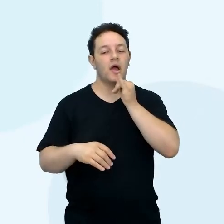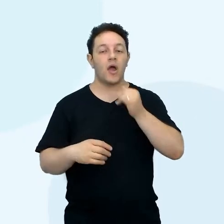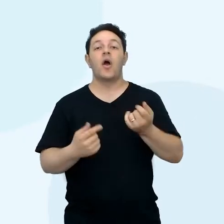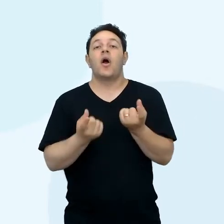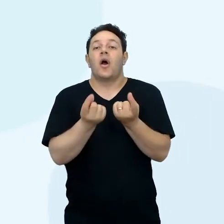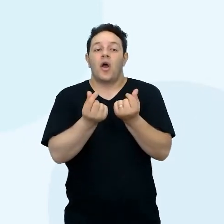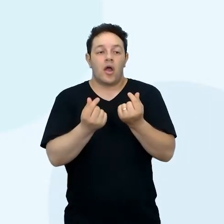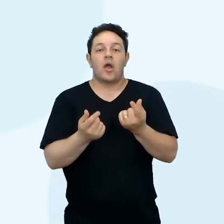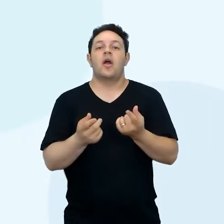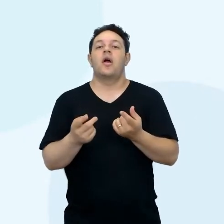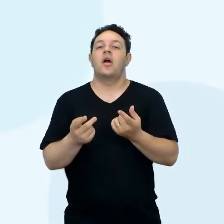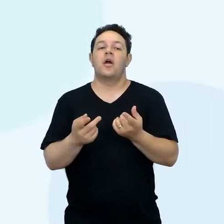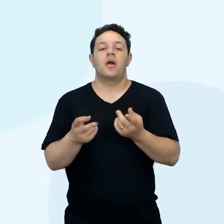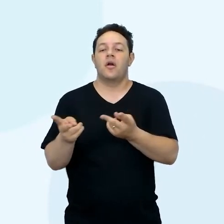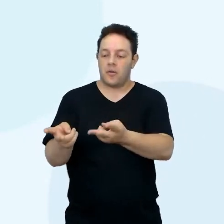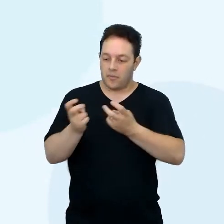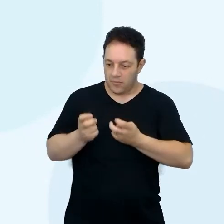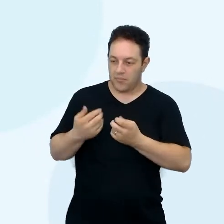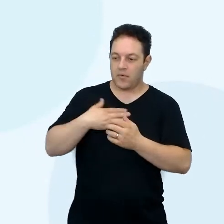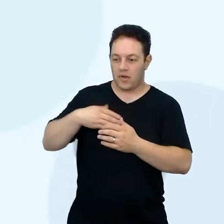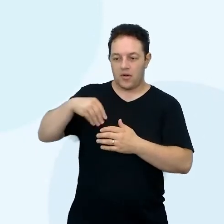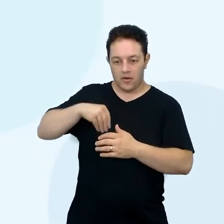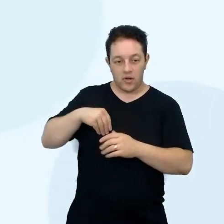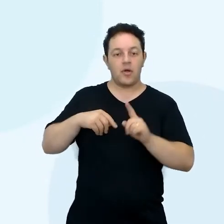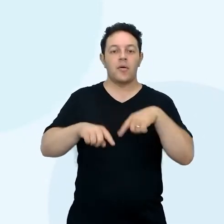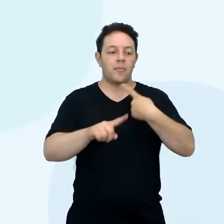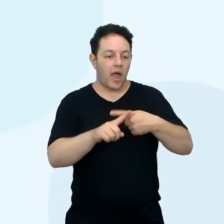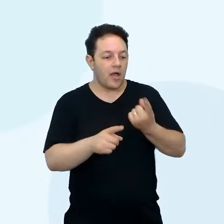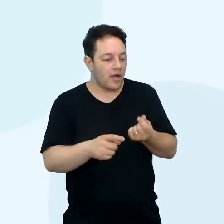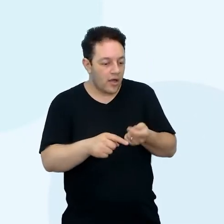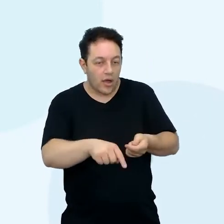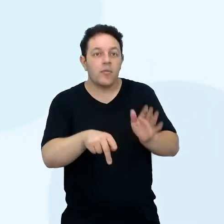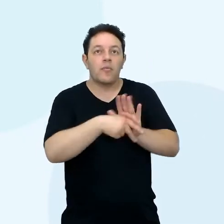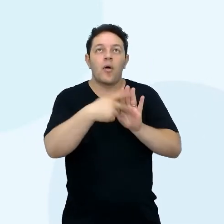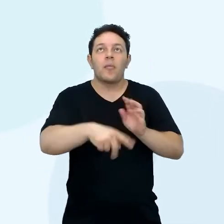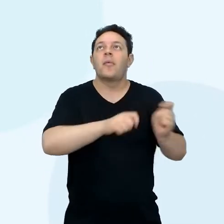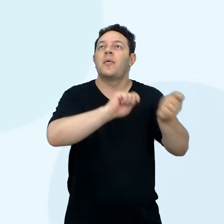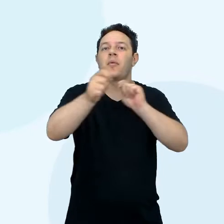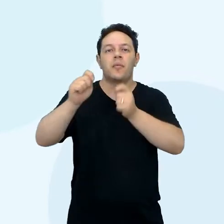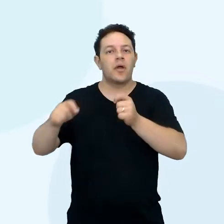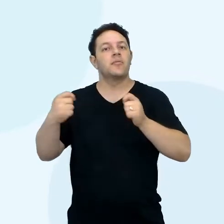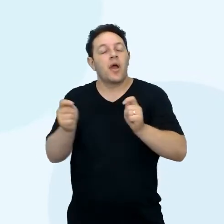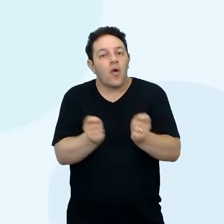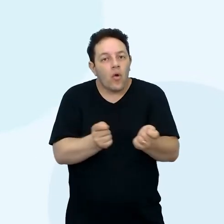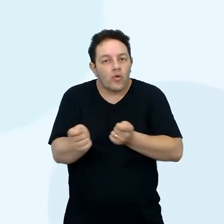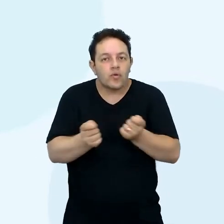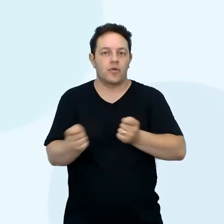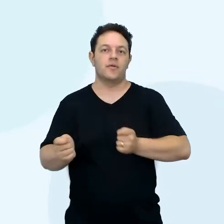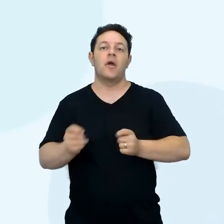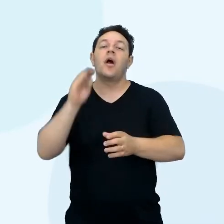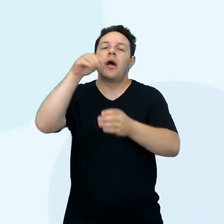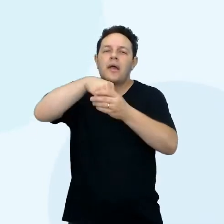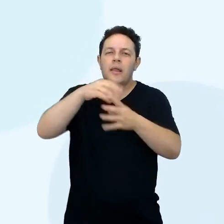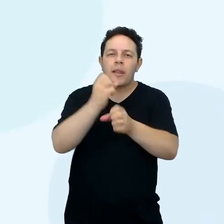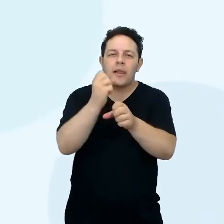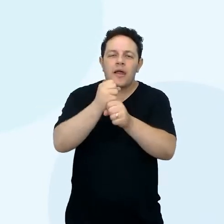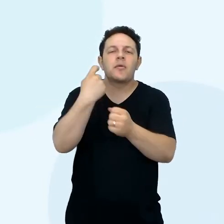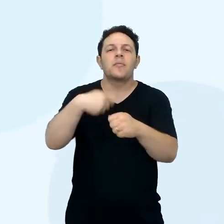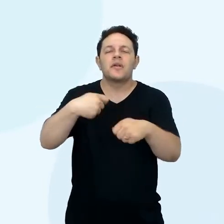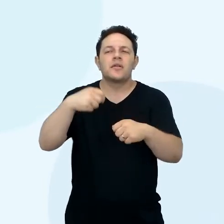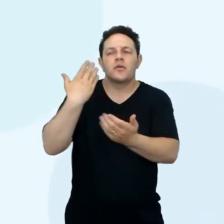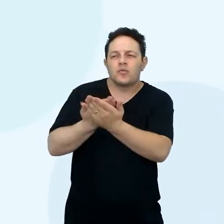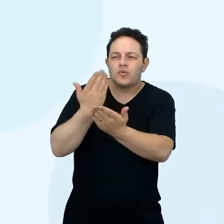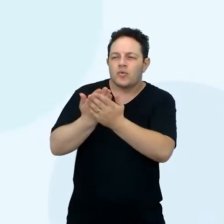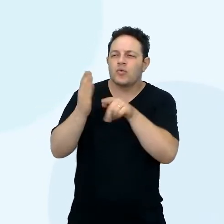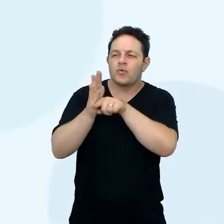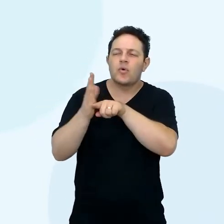são indispensáveis, mas precisam de análise. O controle financeiro deve incluir estudos do passado da empresa